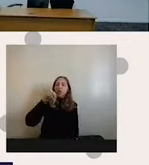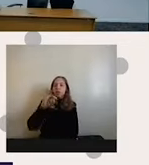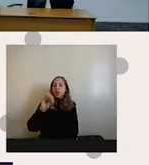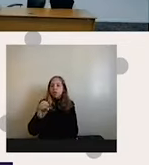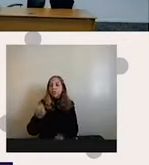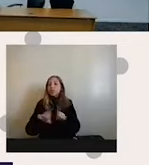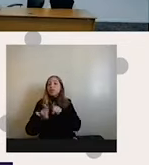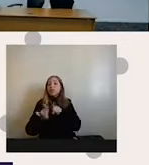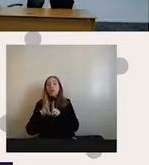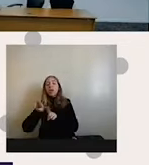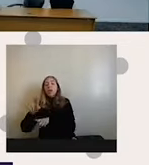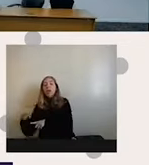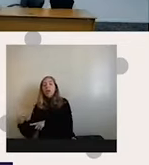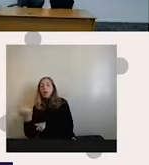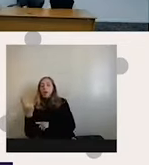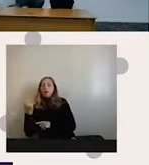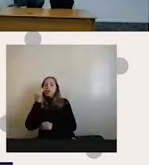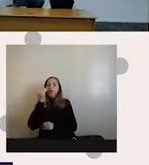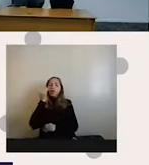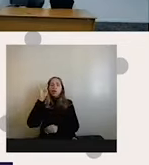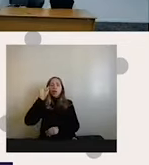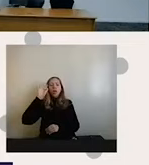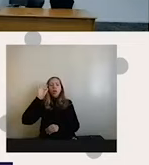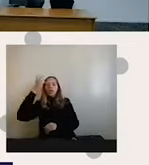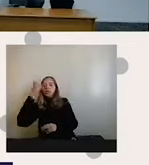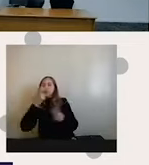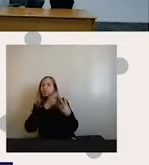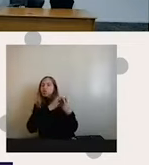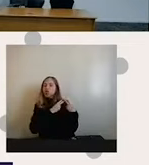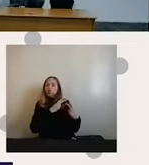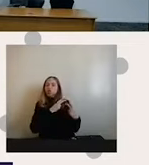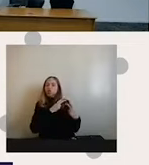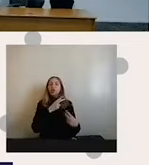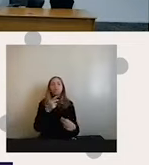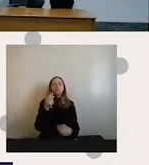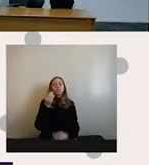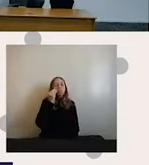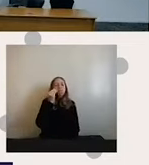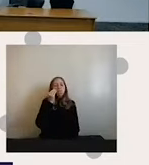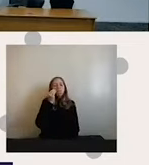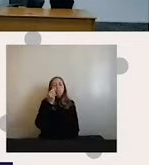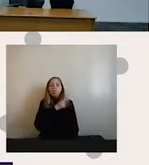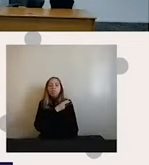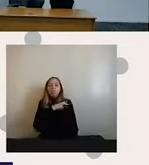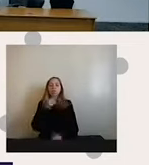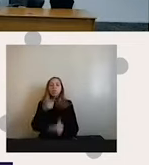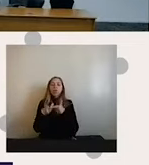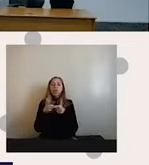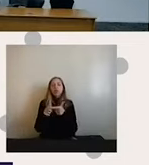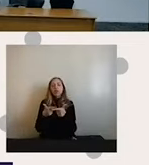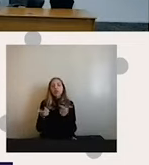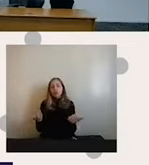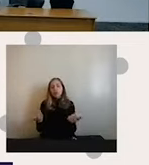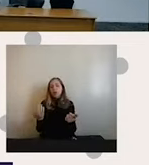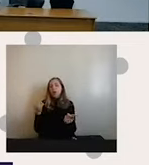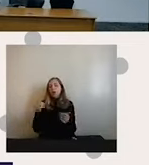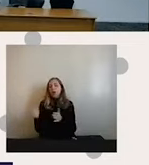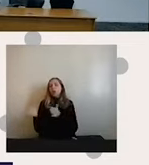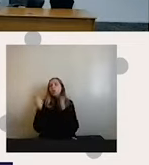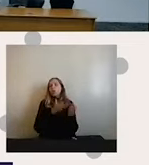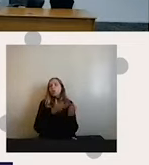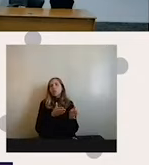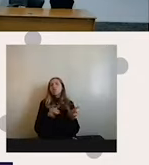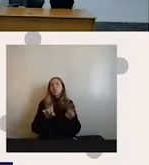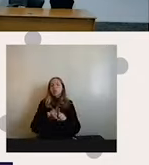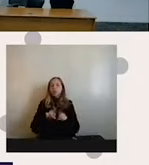tentar resolver esse problema sem passar pela lei. Então, isso é outra forma de subnotificação, que